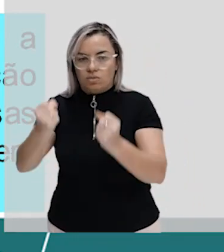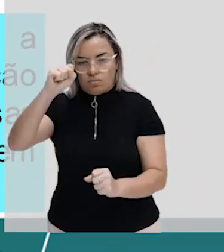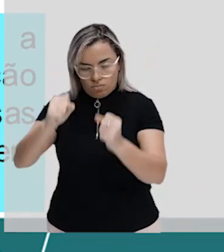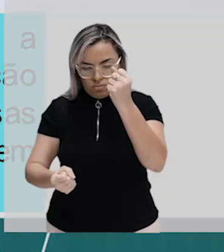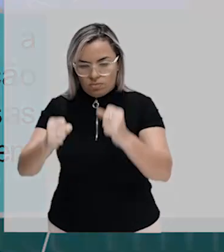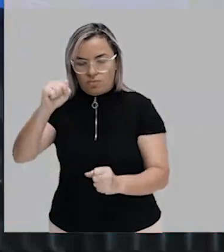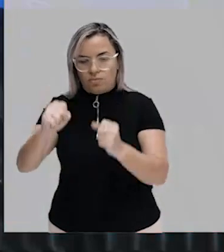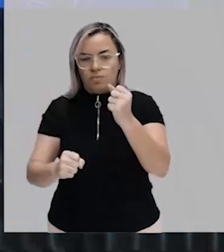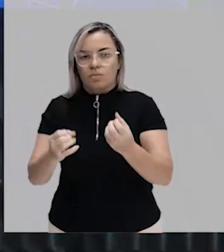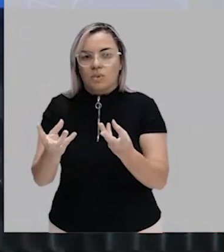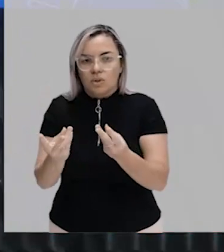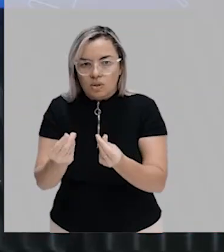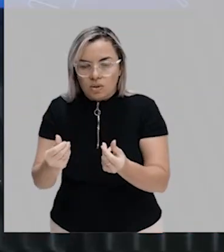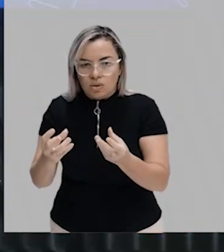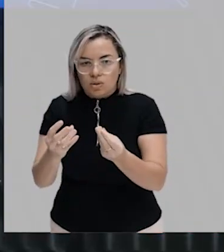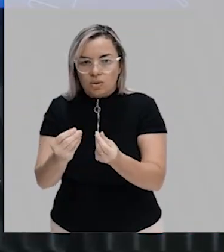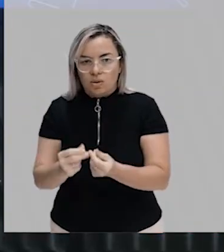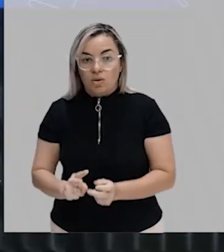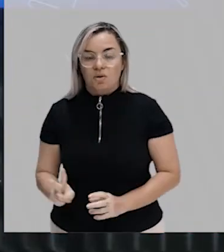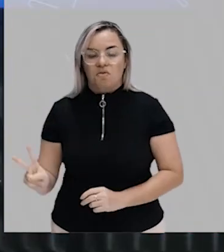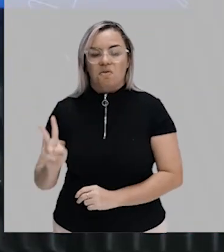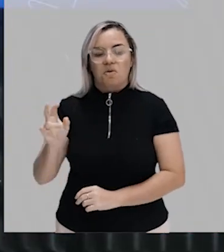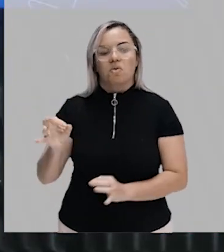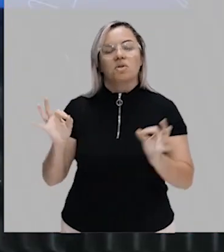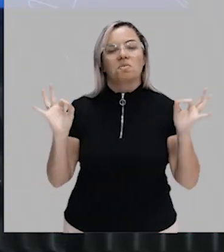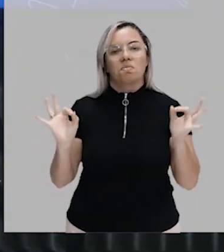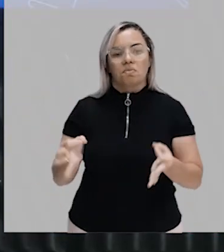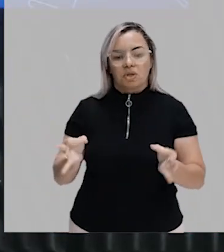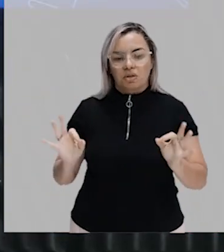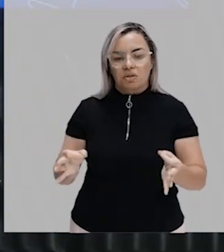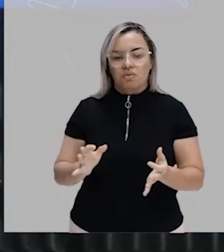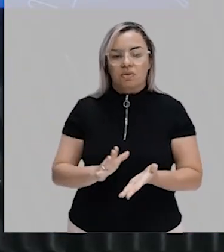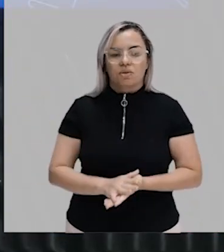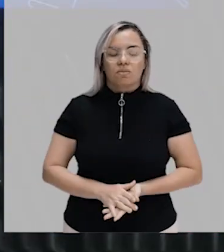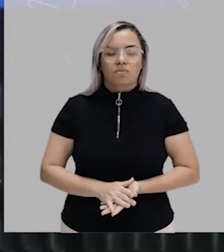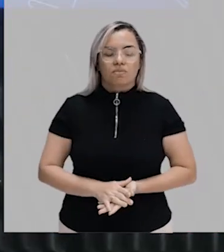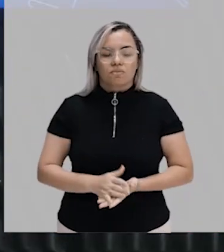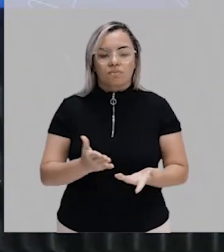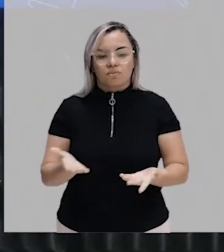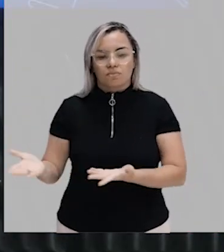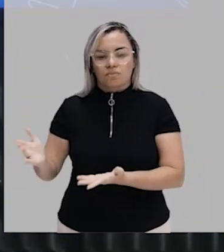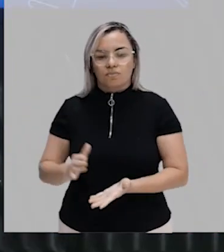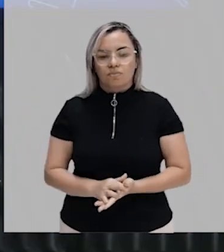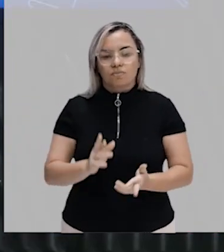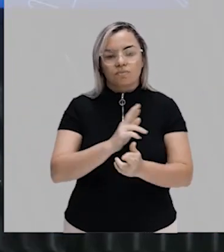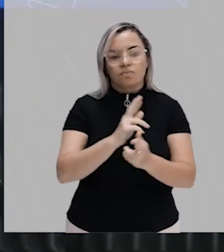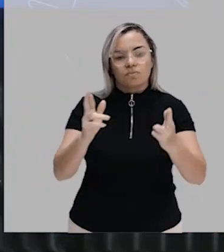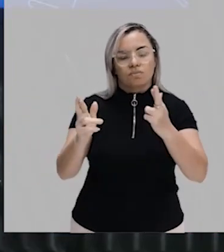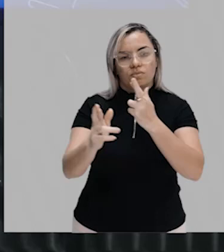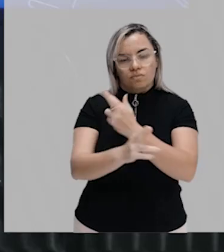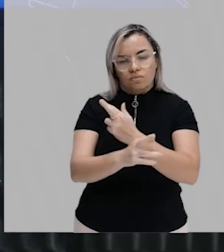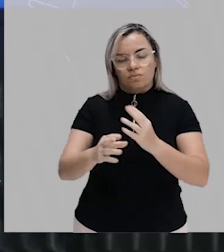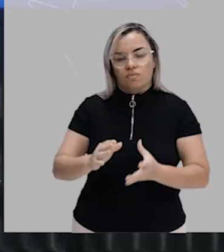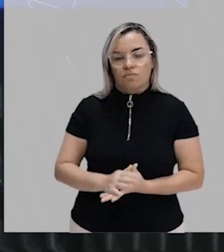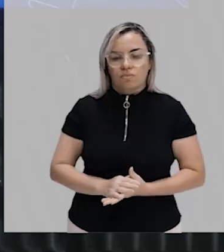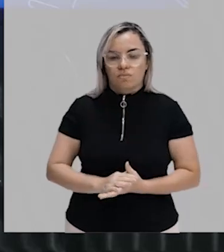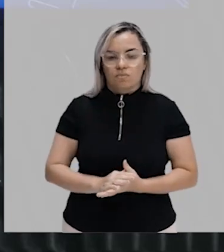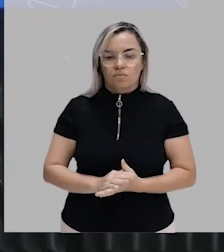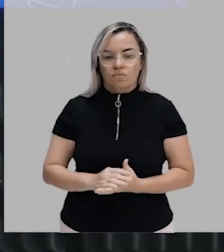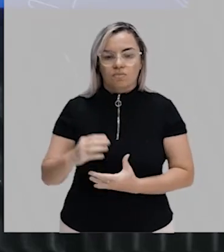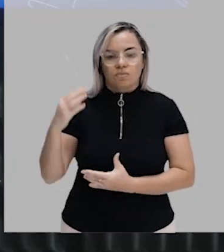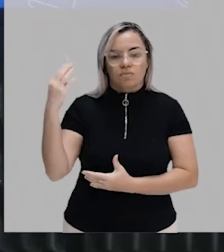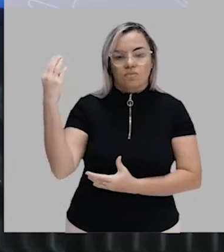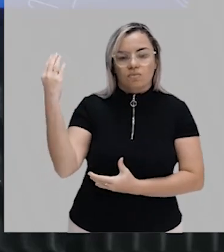gente precisa de valores exatos, ok? A grandeza que relaciona